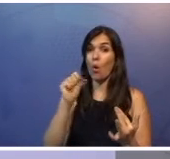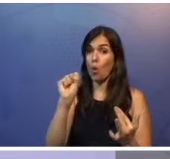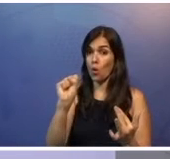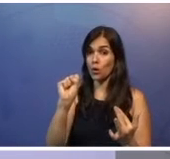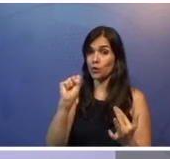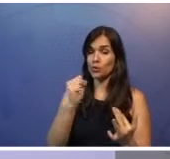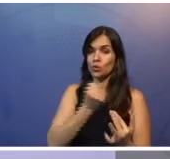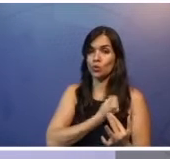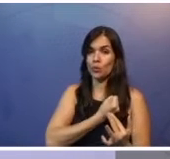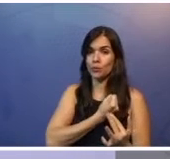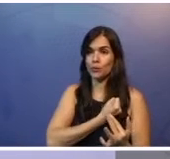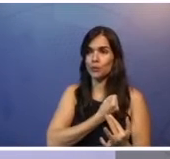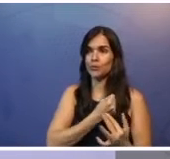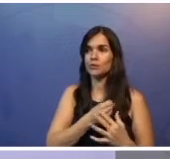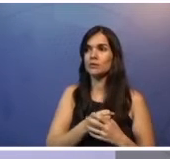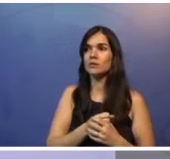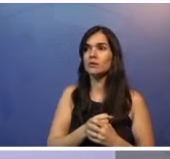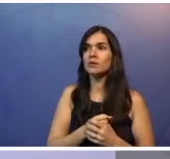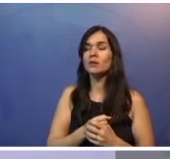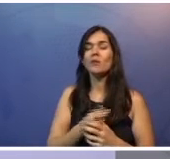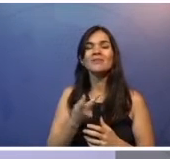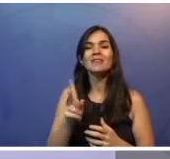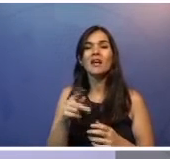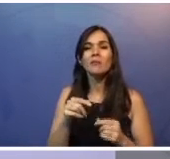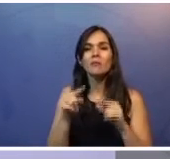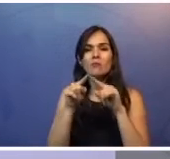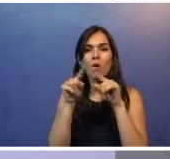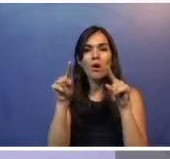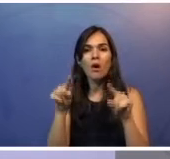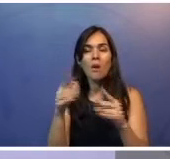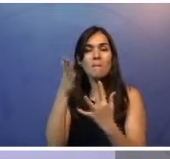par Então vai pegar os dois do meio